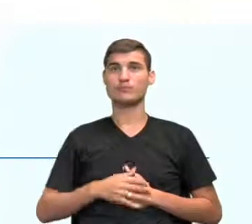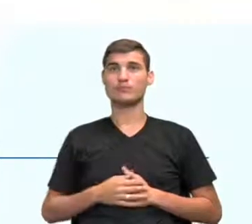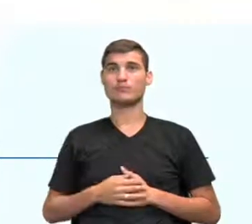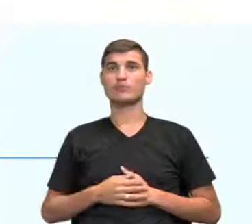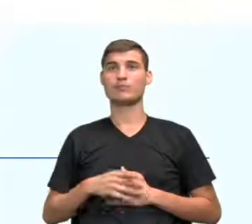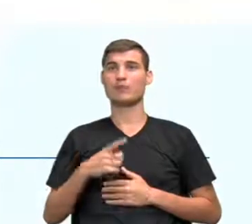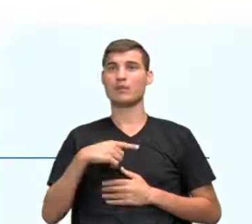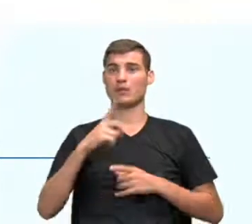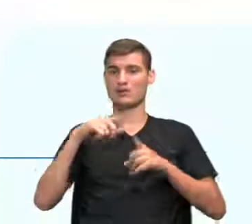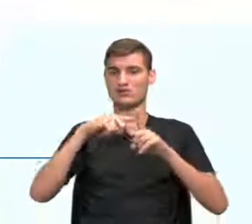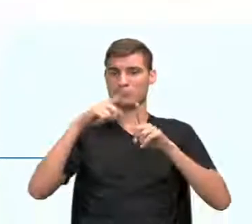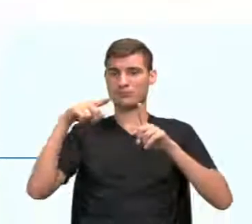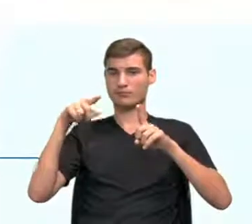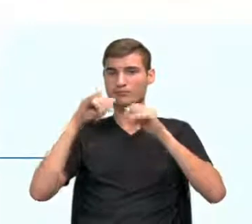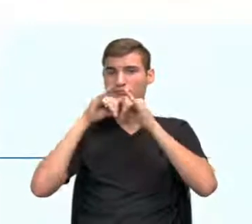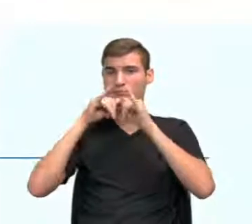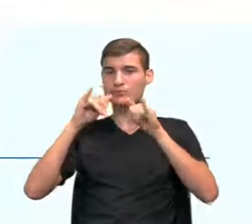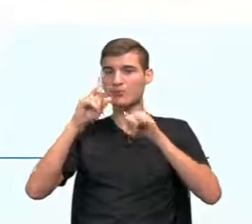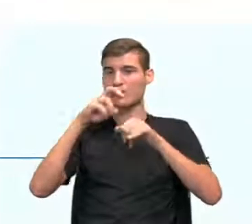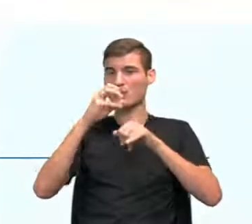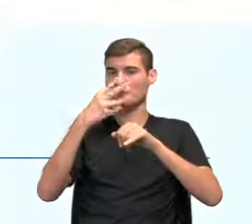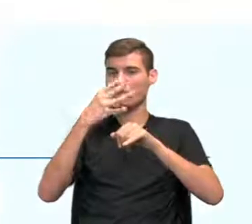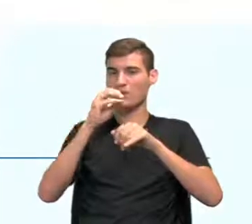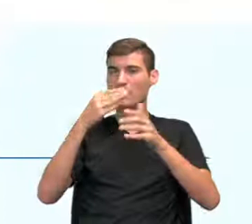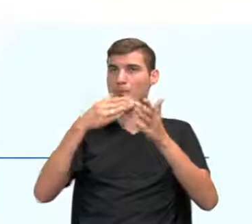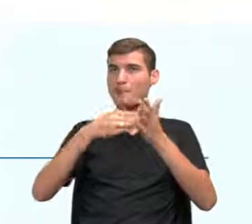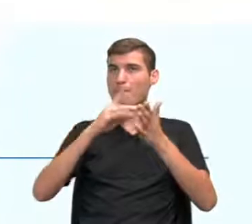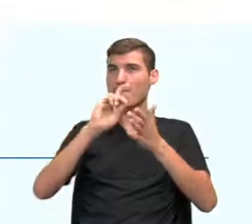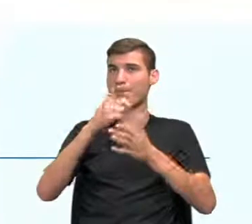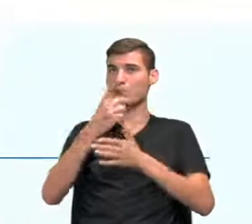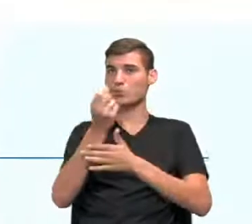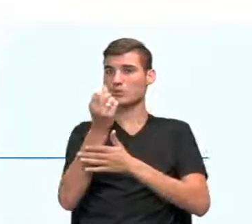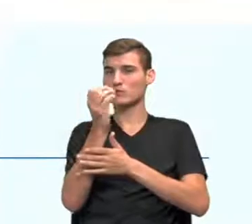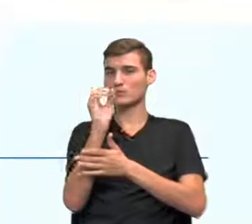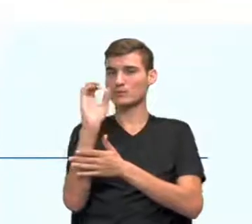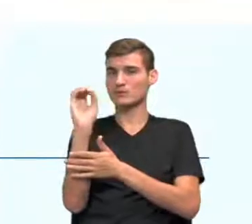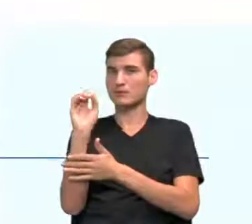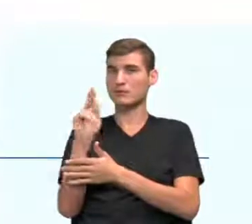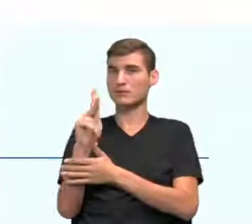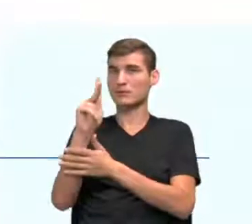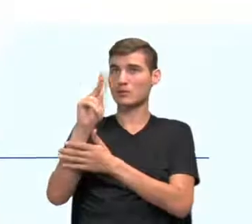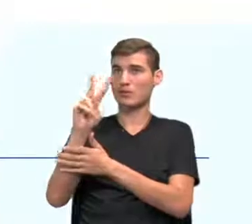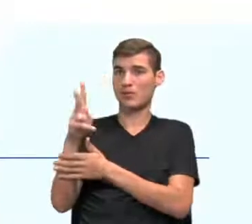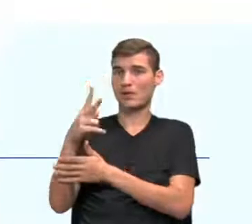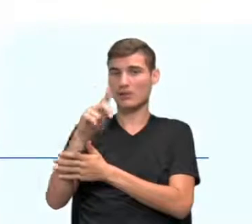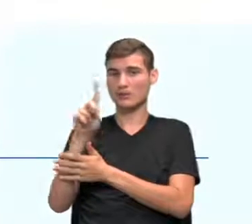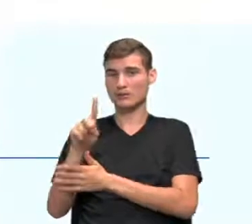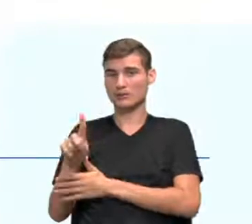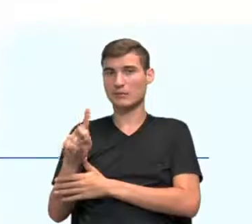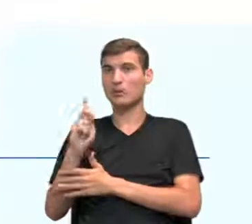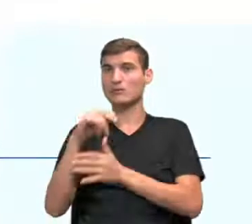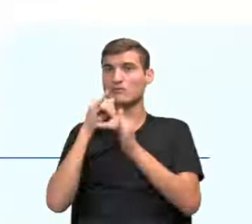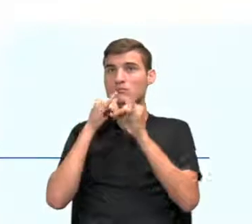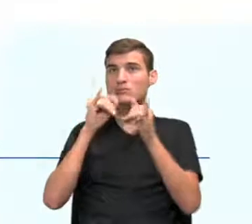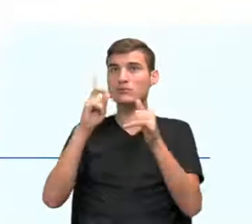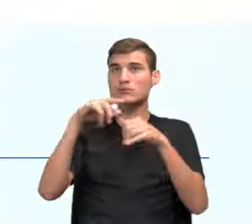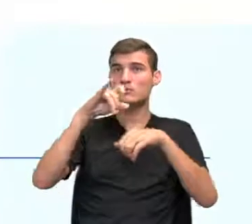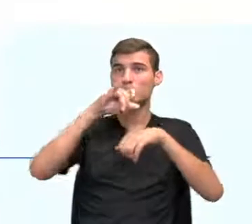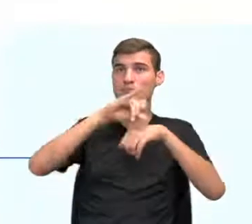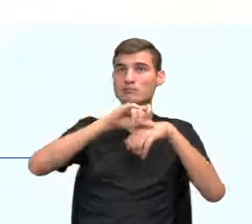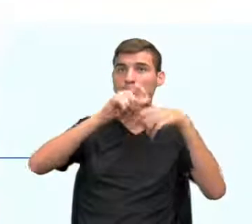ela tem uma faixa de frequência de 530 a 1.600 kHz. Quando eu falo nessa faixa de frequência, é a frequência central